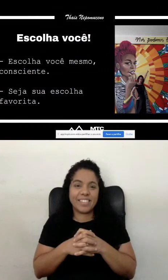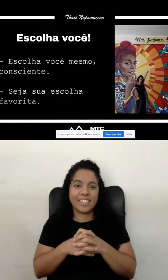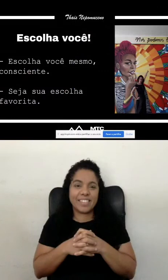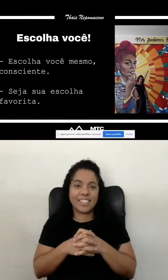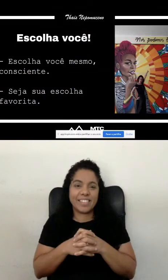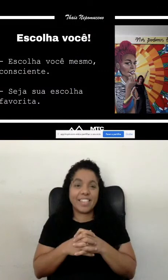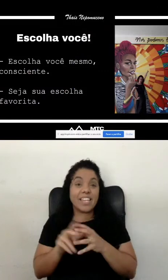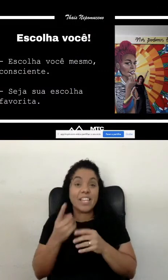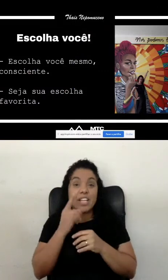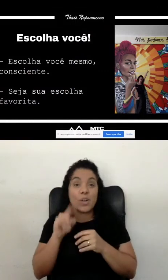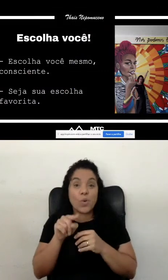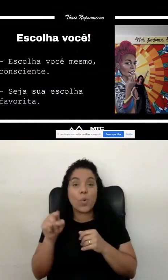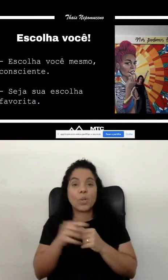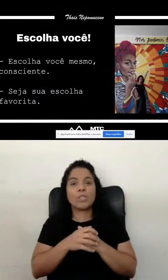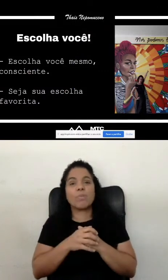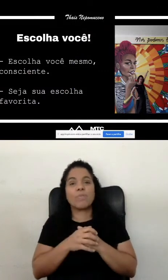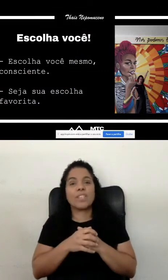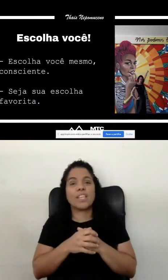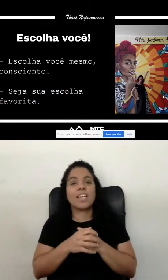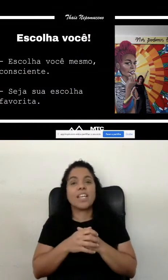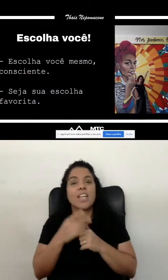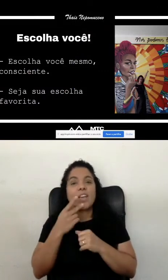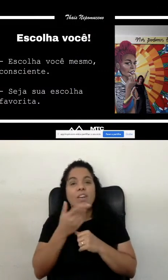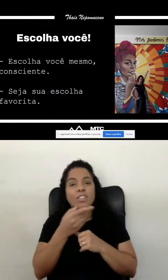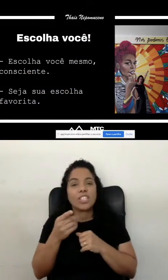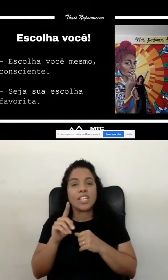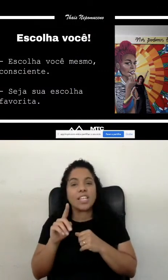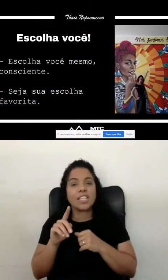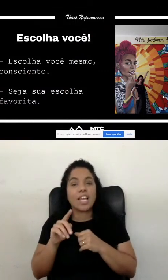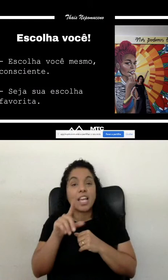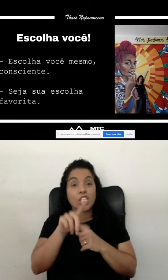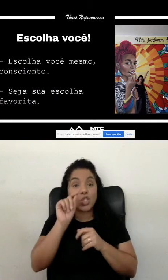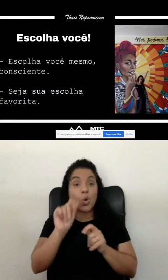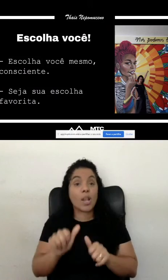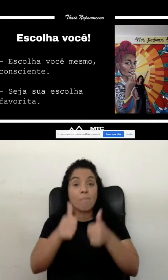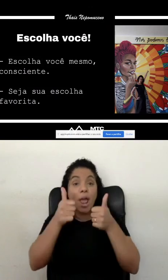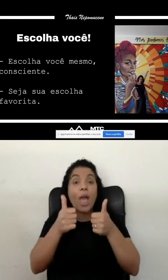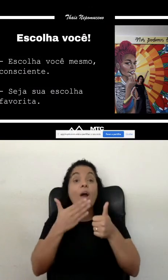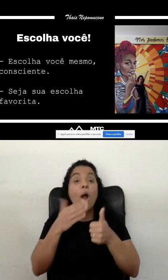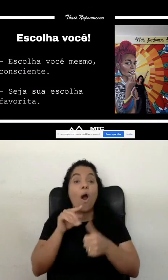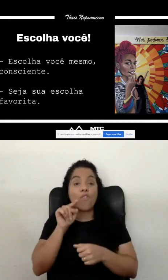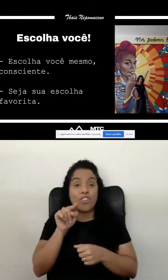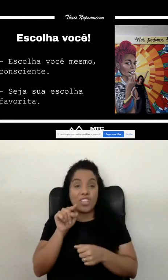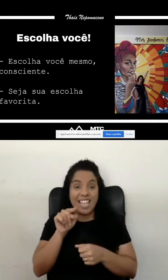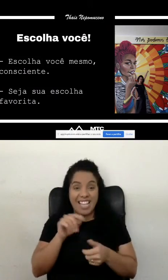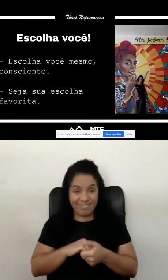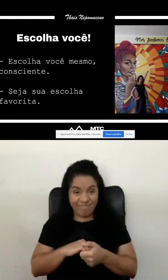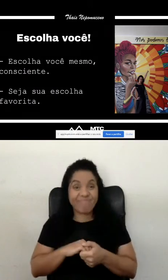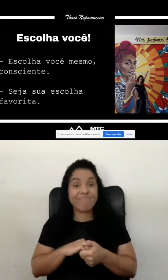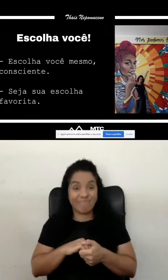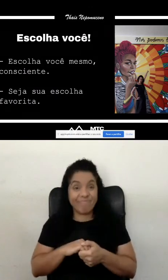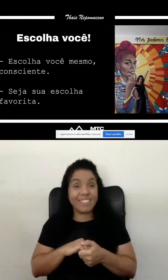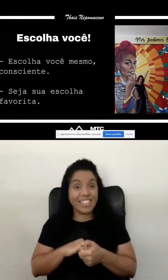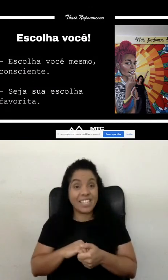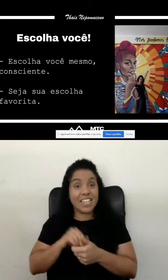E, por último, eu diria que a melhor escolha, que é você. Tanto você ser protagonista